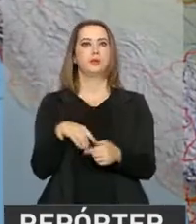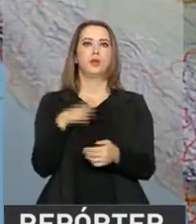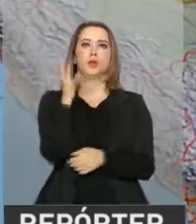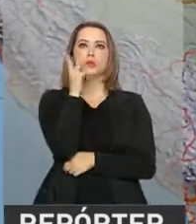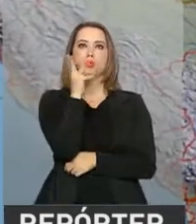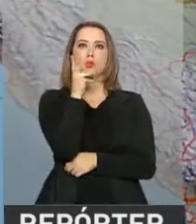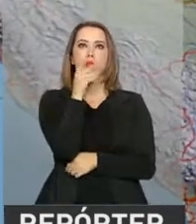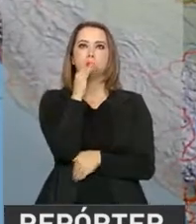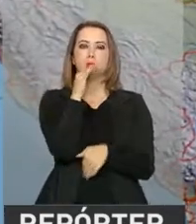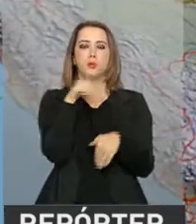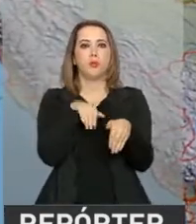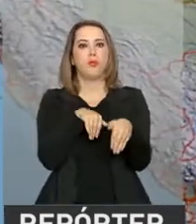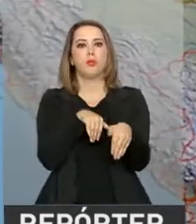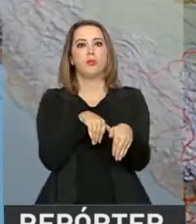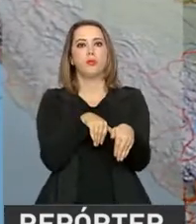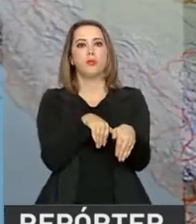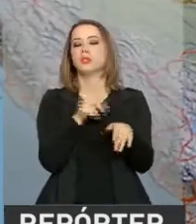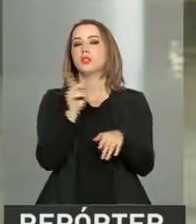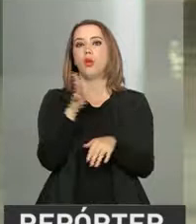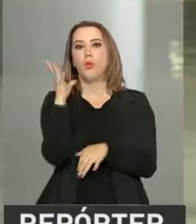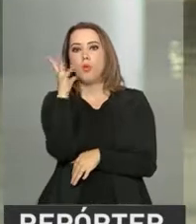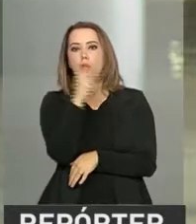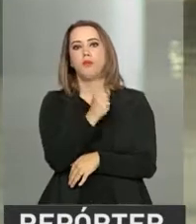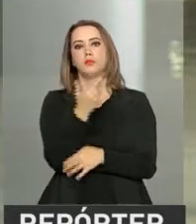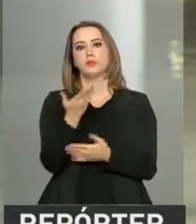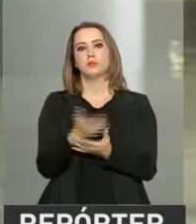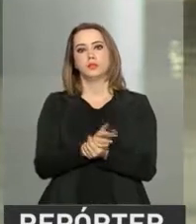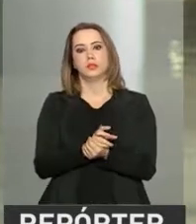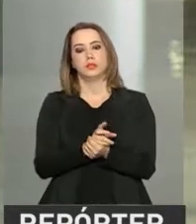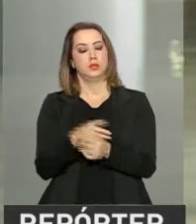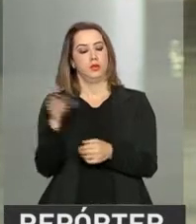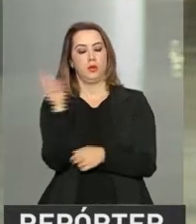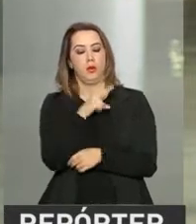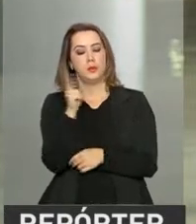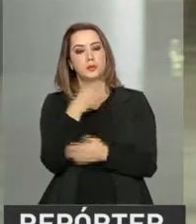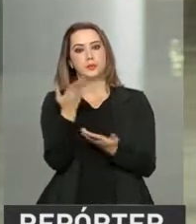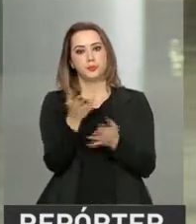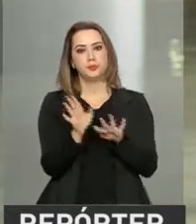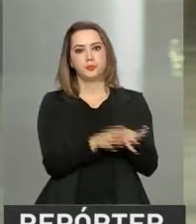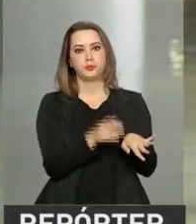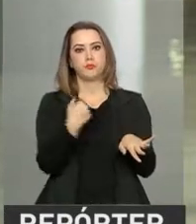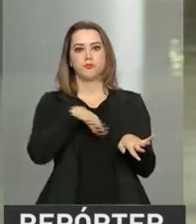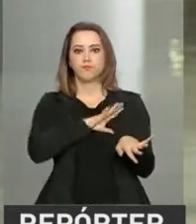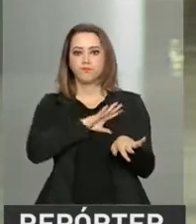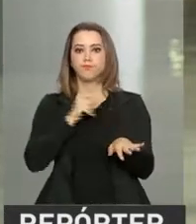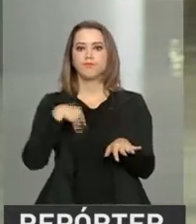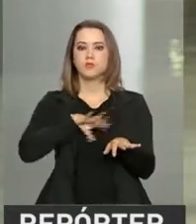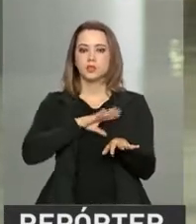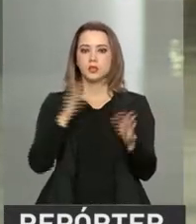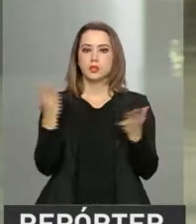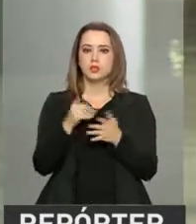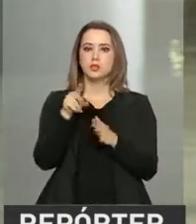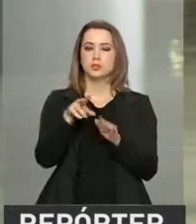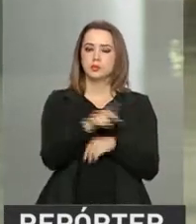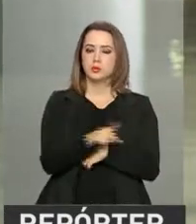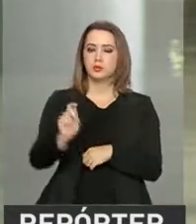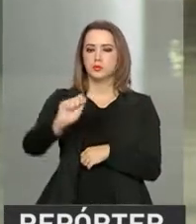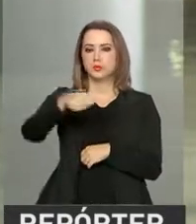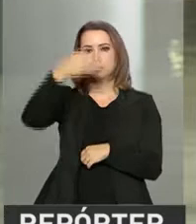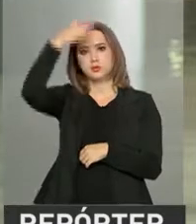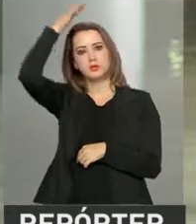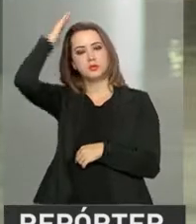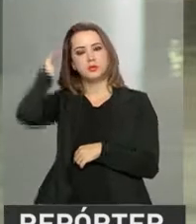Haverá todo um tratamento especial. Neste momento, o presidente em exercício, Michel Temer, está reunido com uma